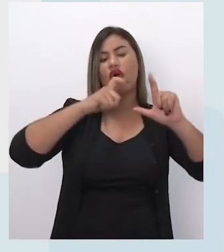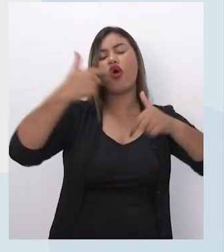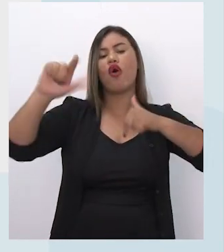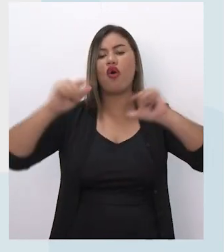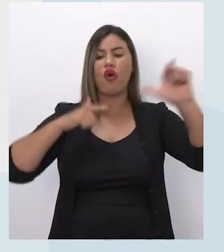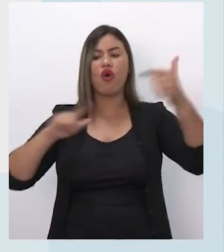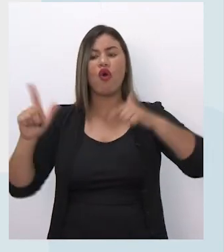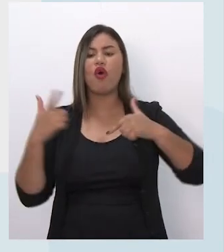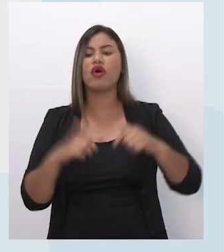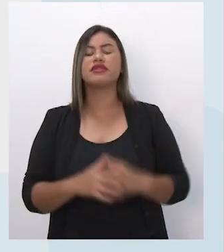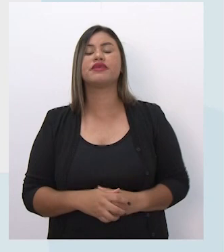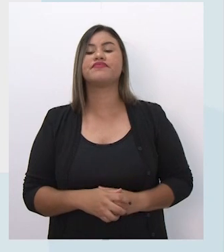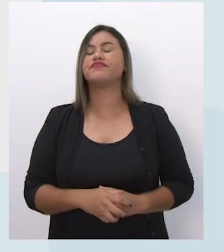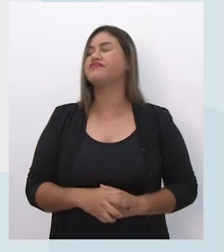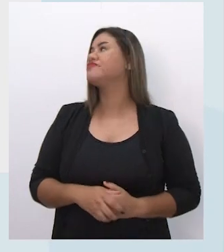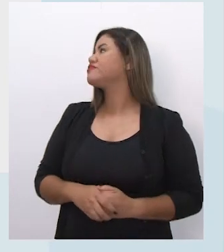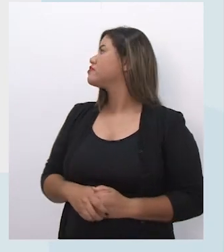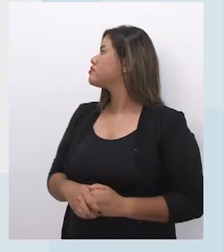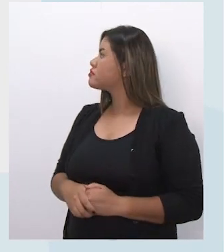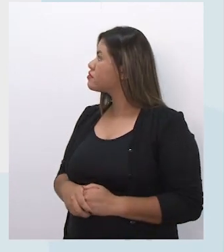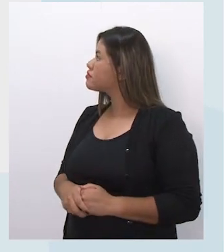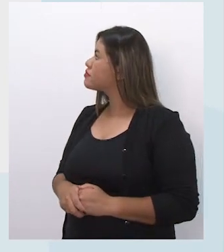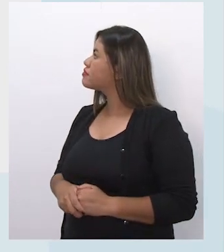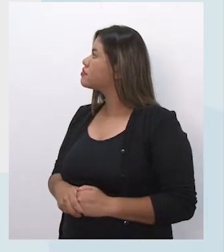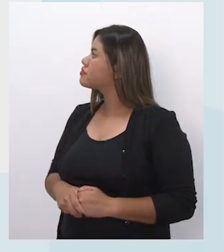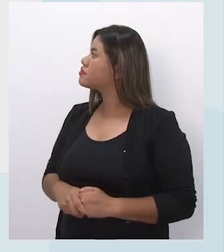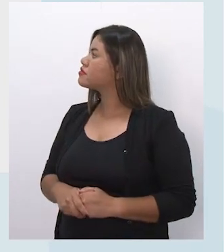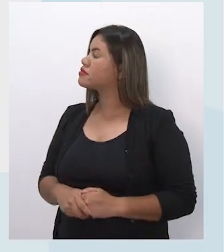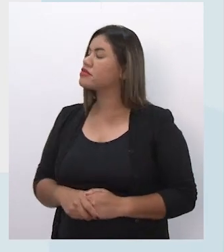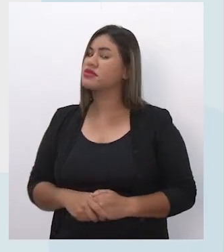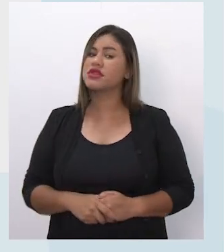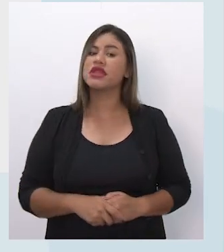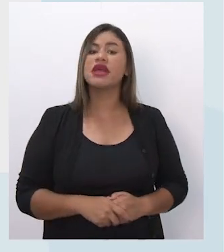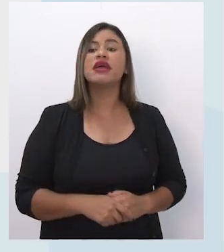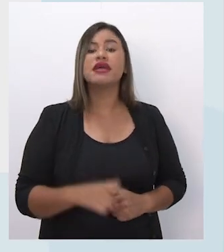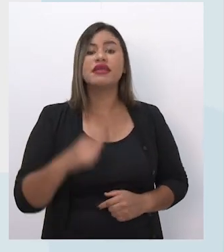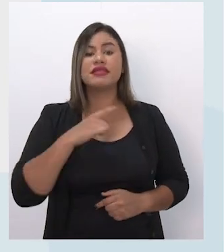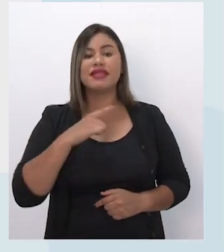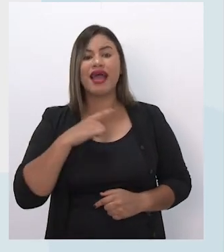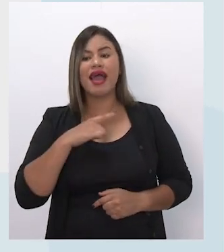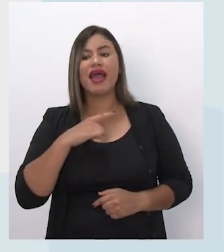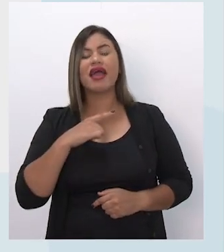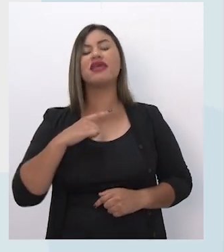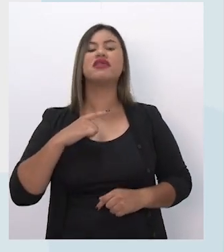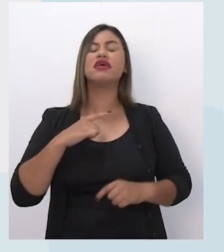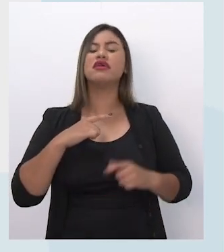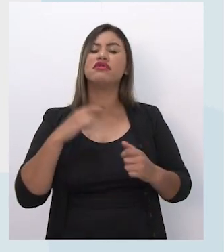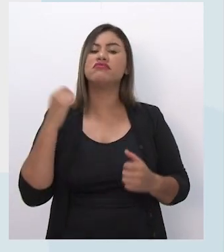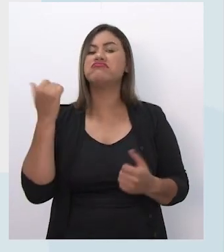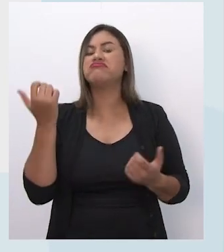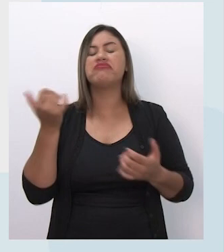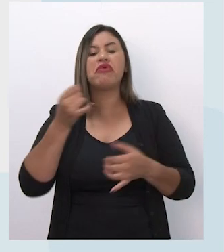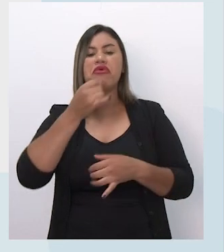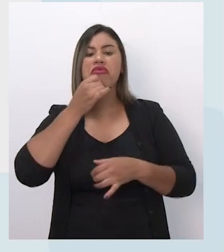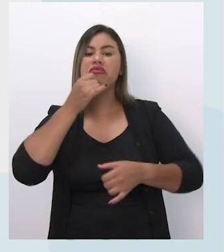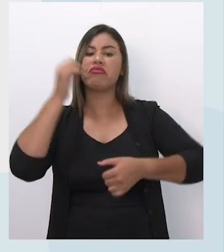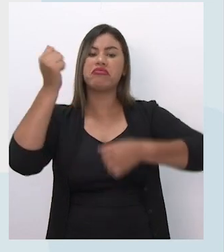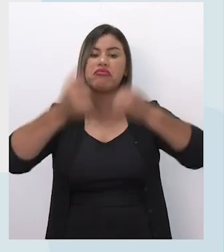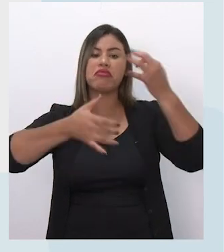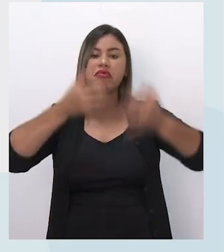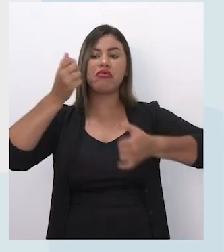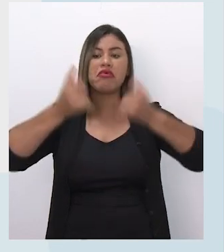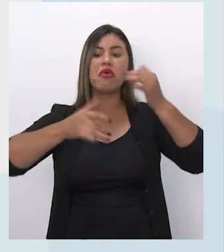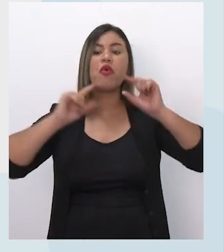né? Então nós temos aí em tela uma exemplificação, mas aqui pensando também assim,